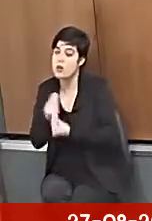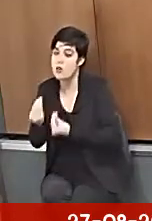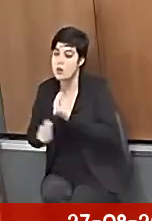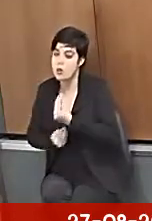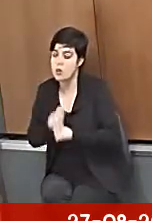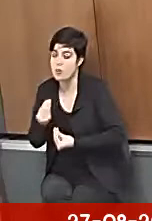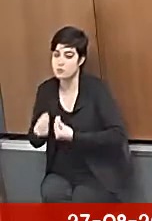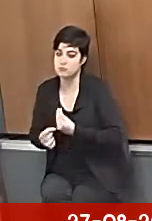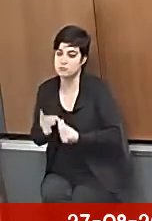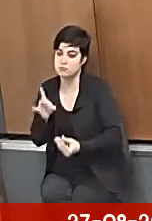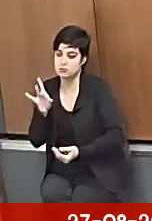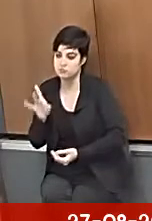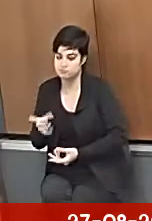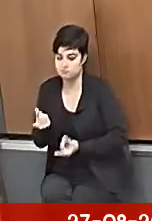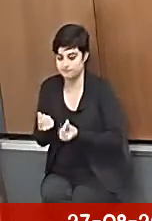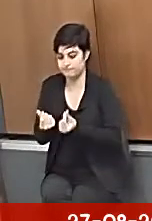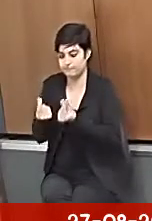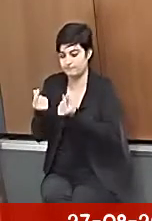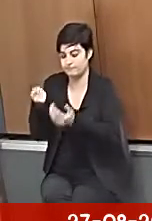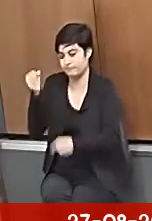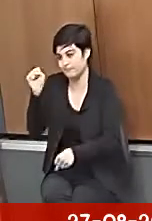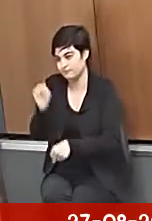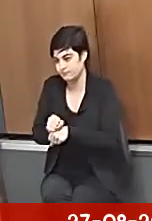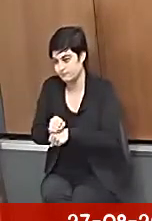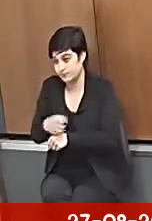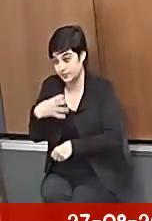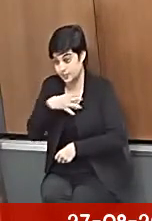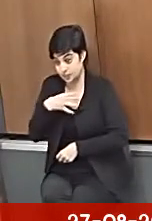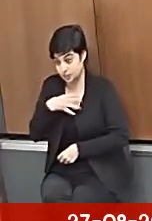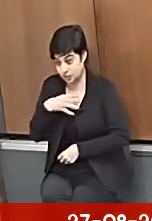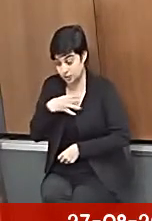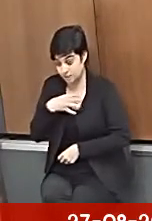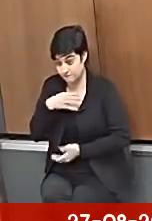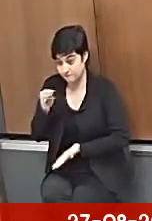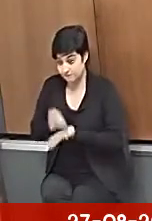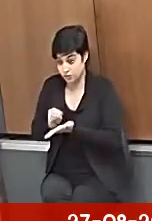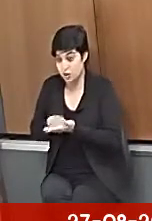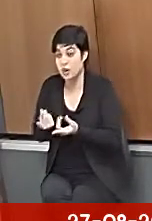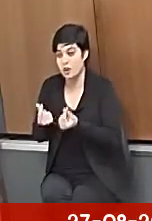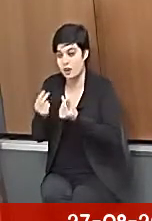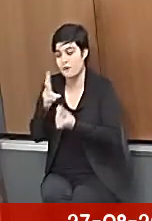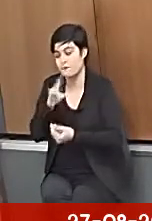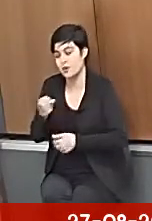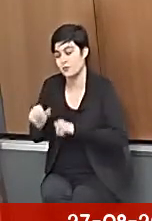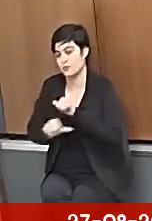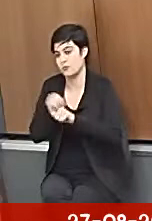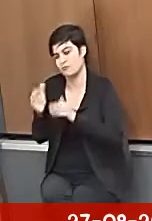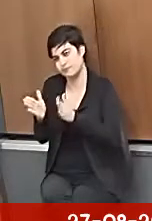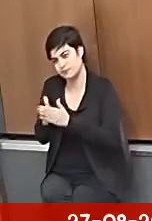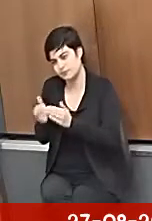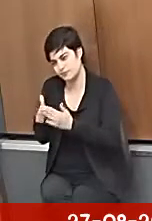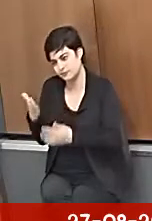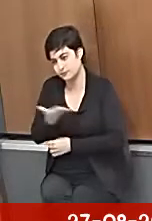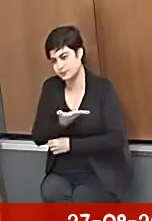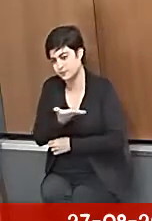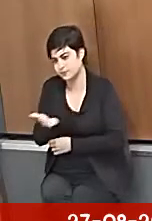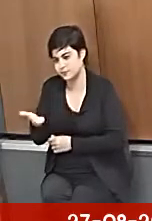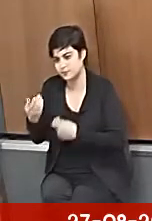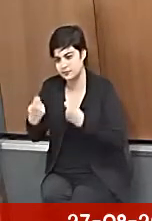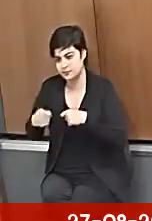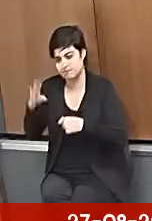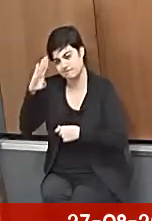pecúnia é o dinheiro pessoal sente no bolso então eu peço aos senhores é que primem